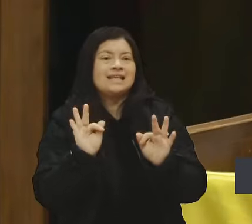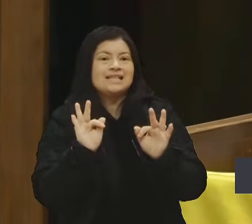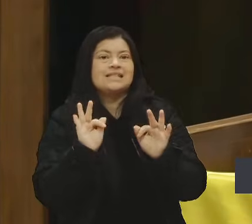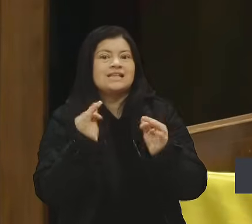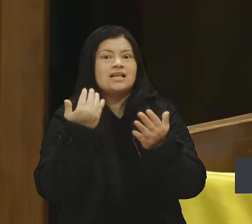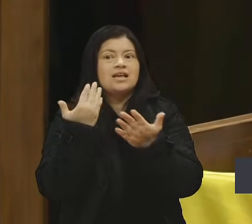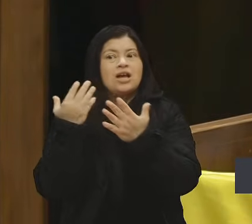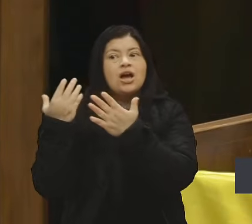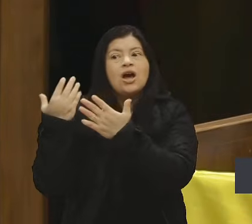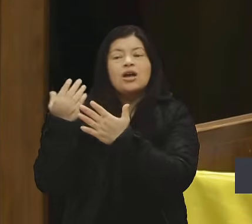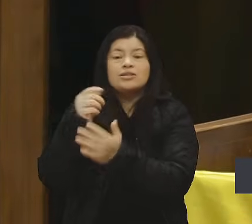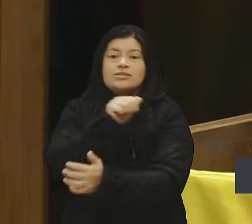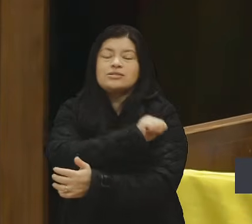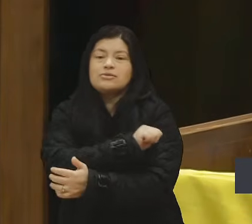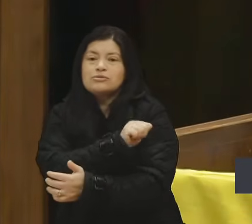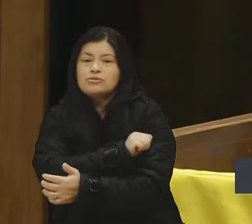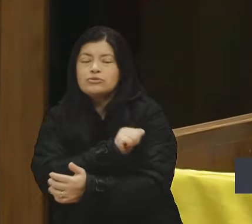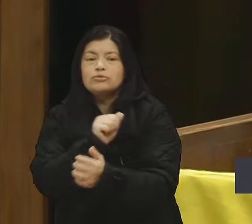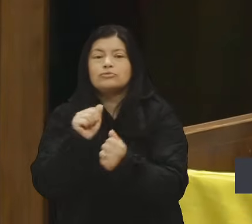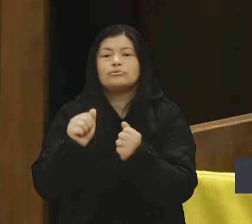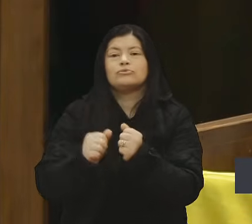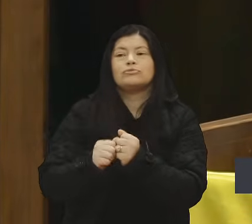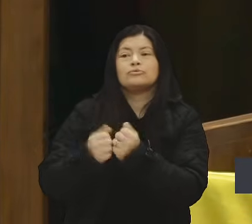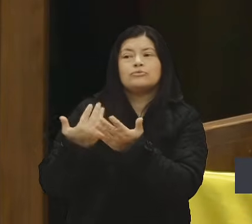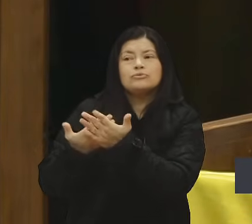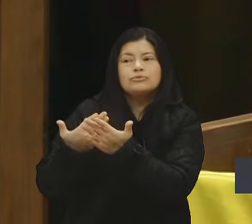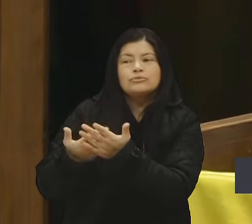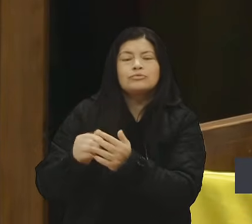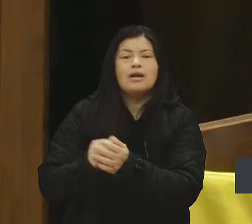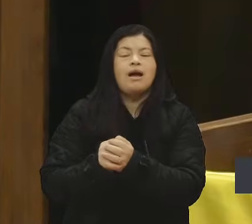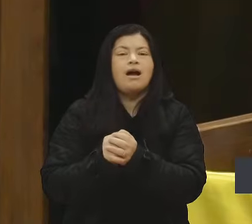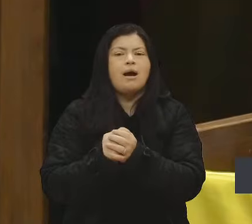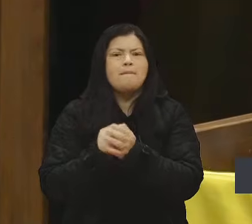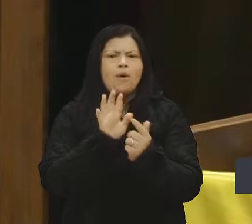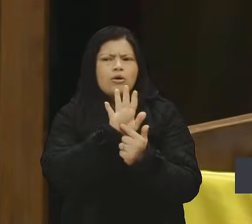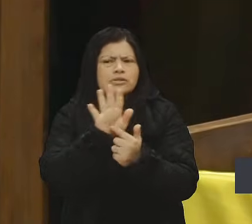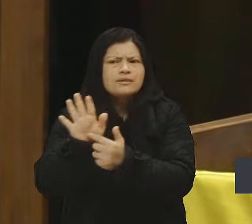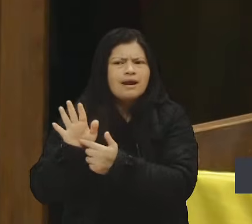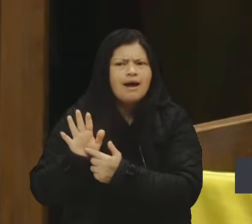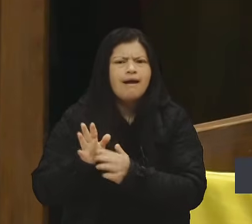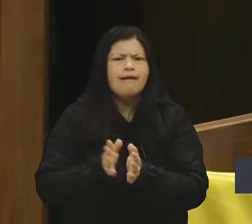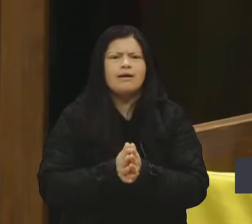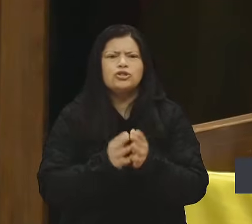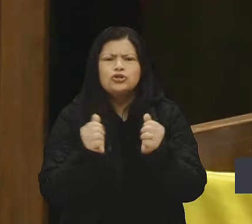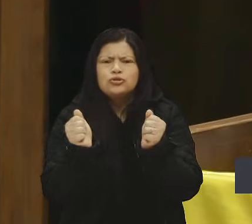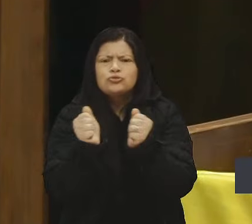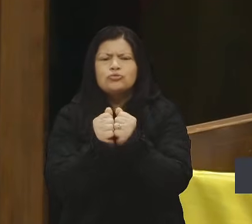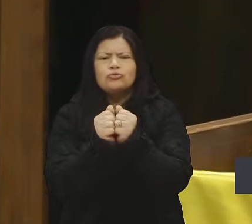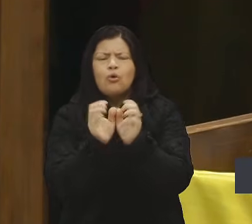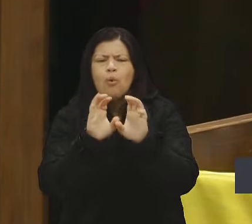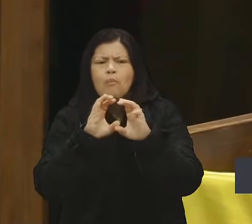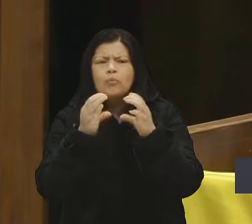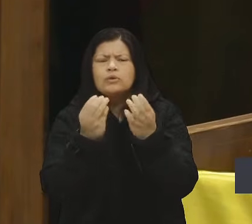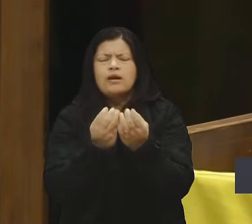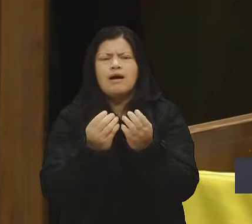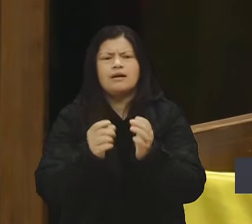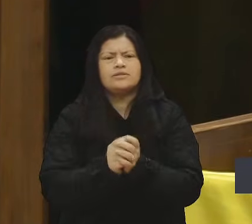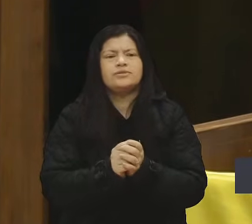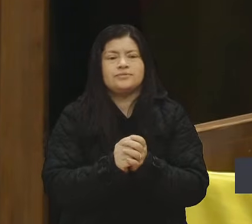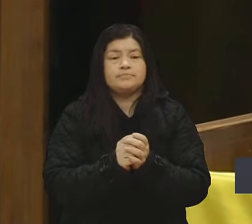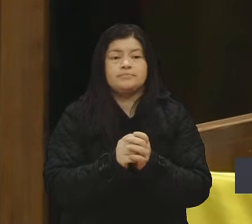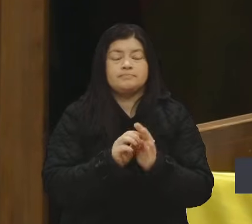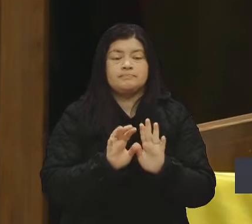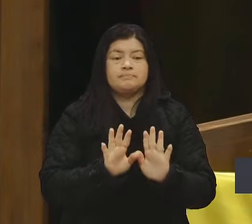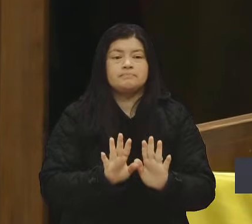se juntando para resistir, para denunciar. E uma coisa que até o doutor não citou aqui,